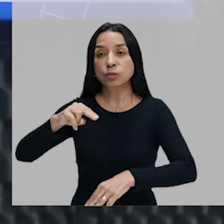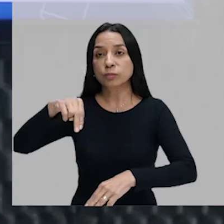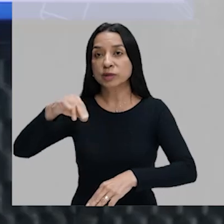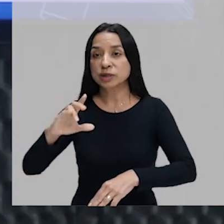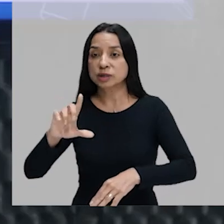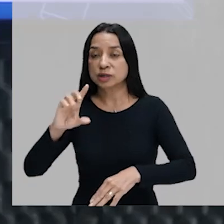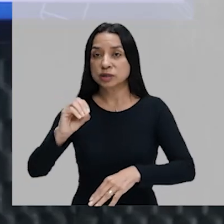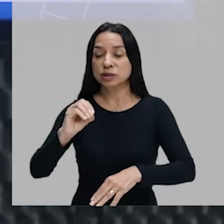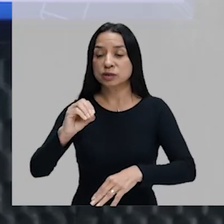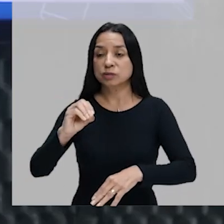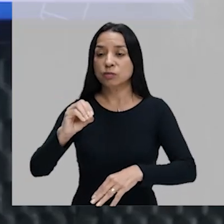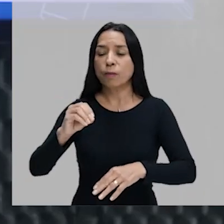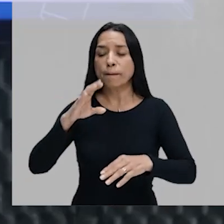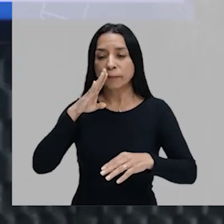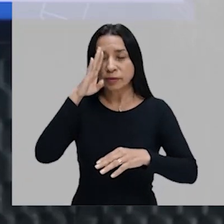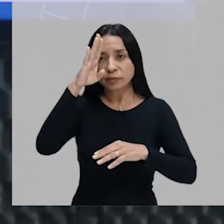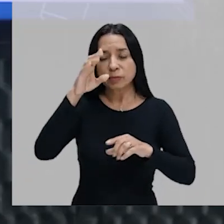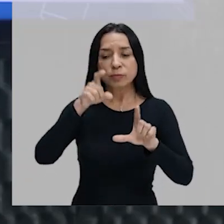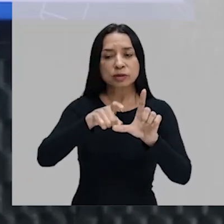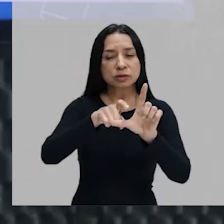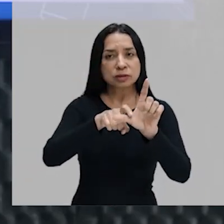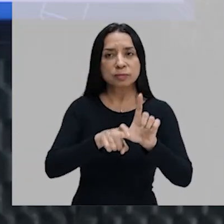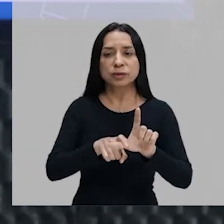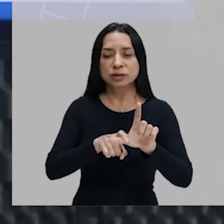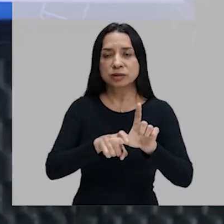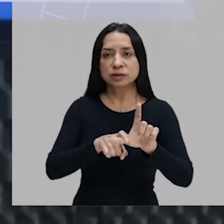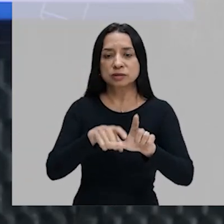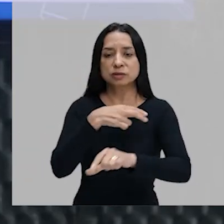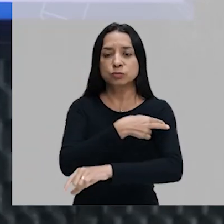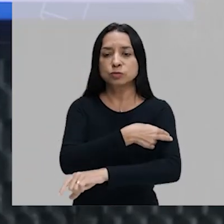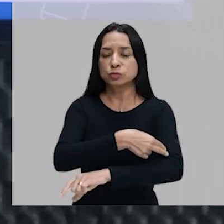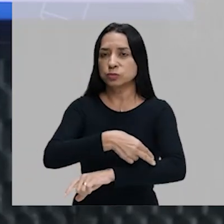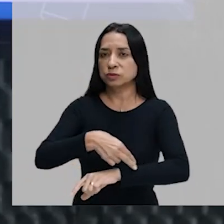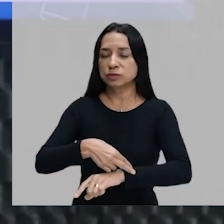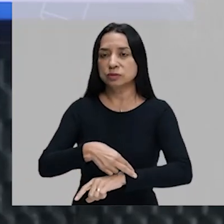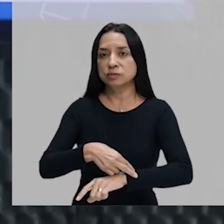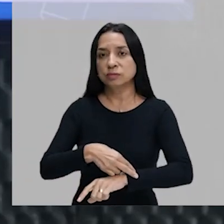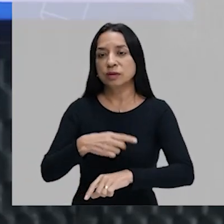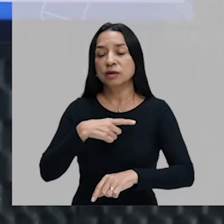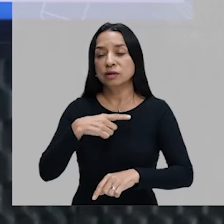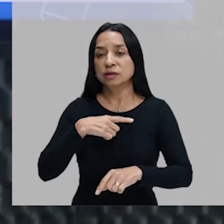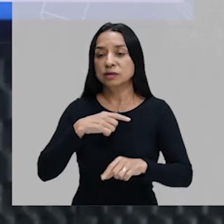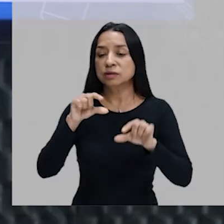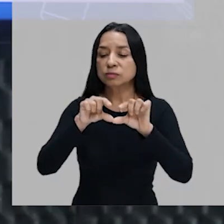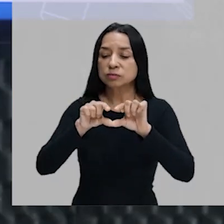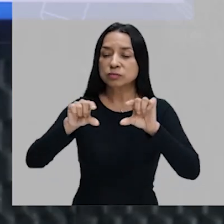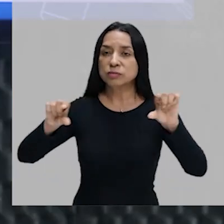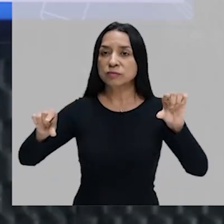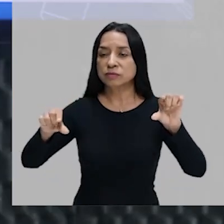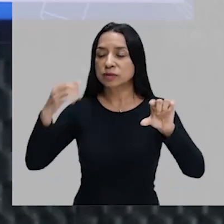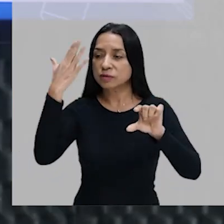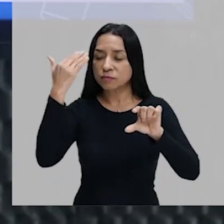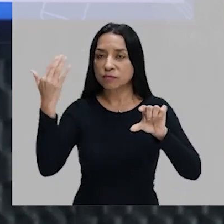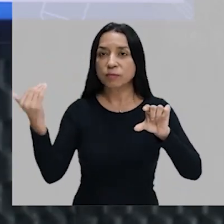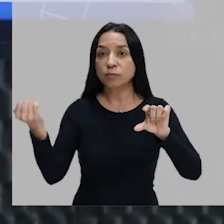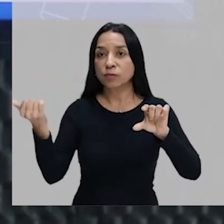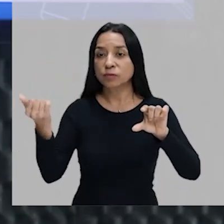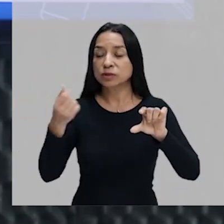ao Nilo. Inclusive nós temos uma frase muito famosa de um grego que, passando pelo